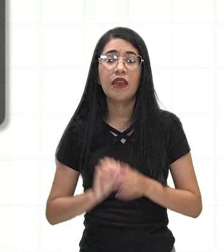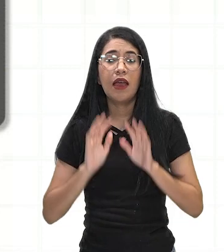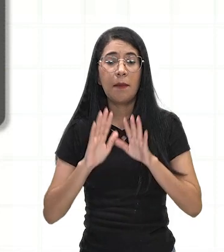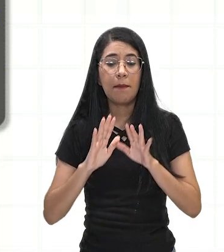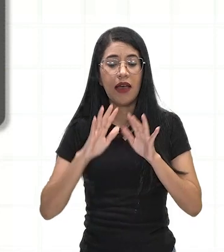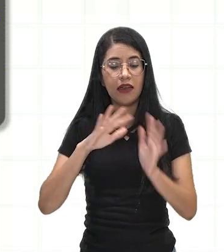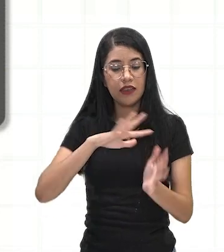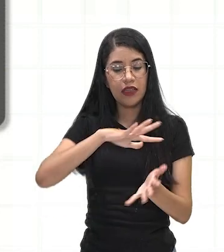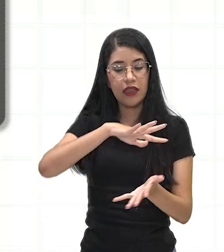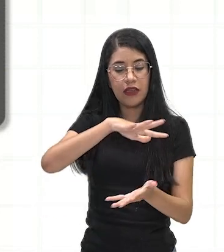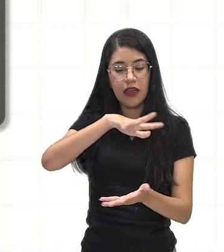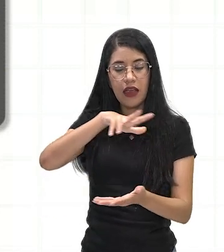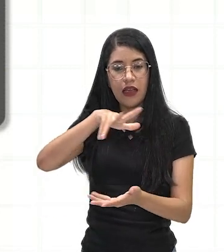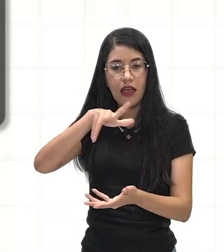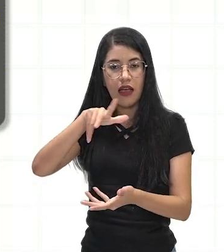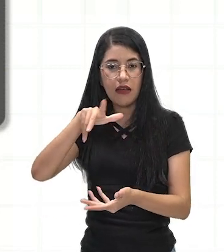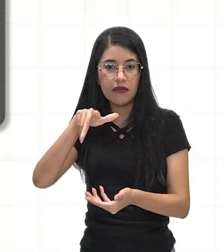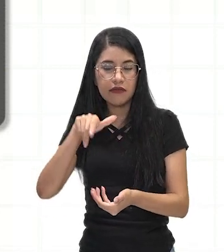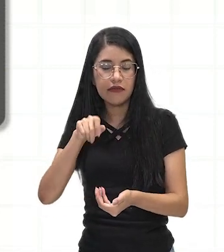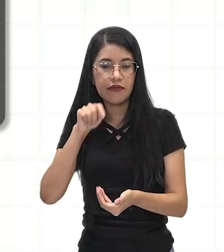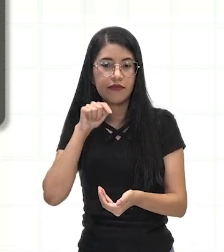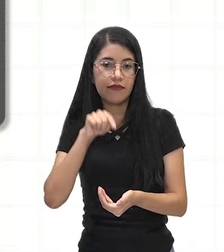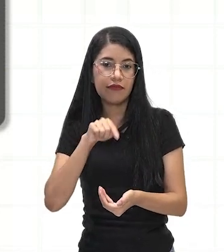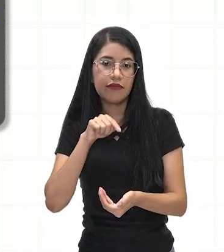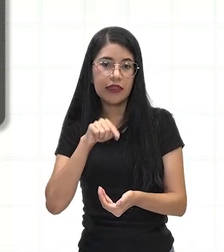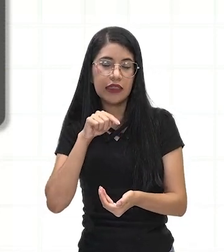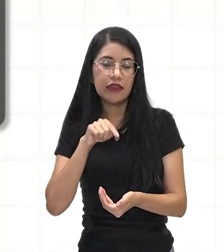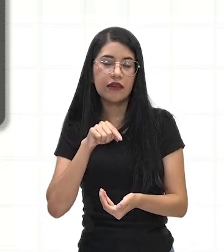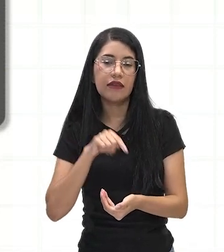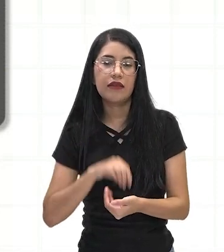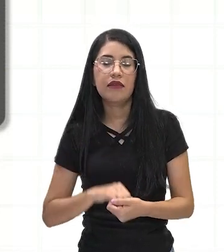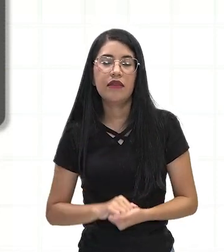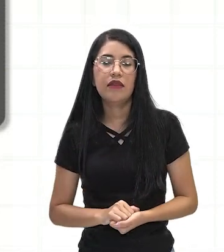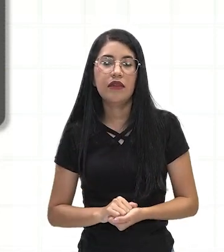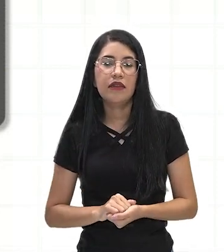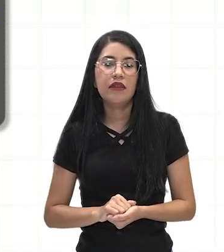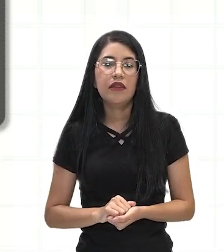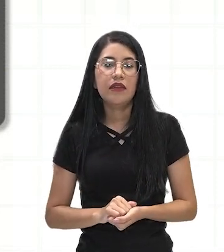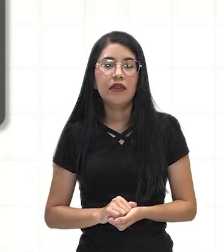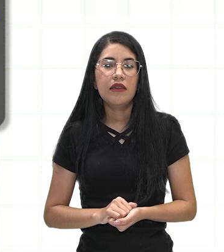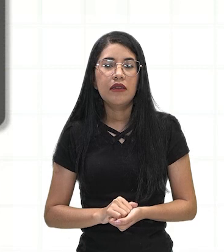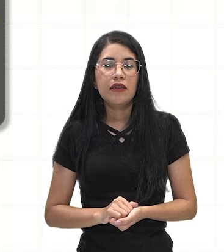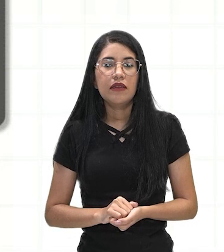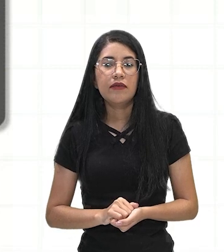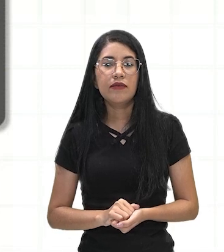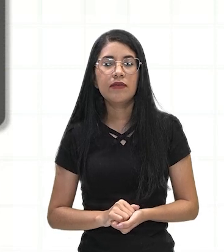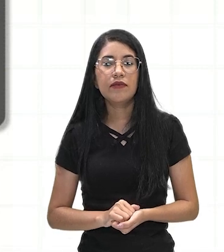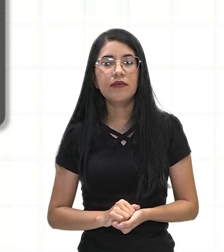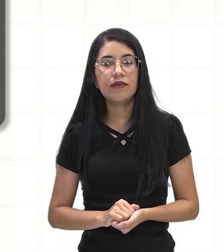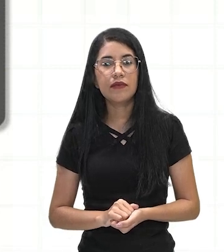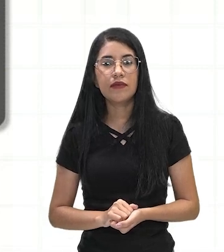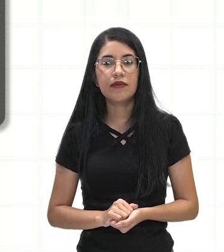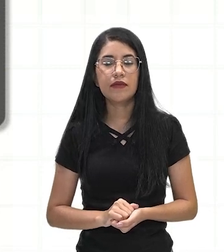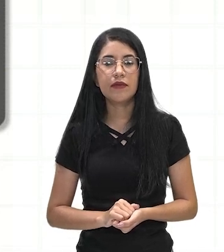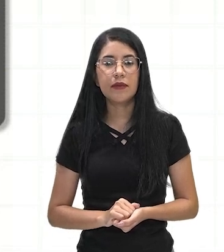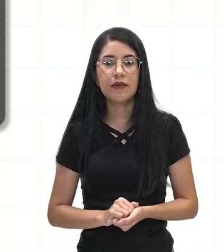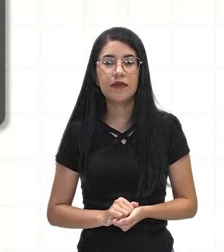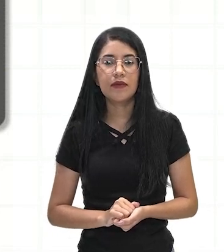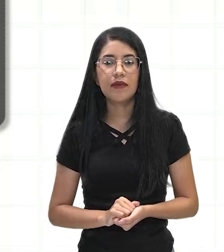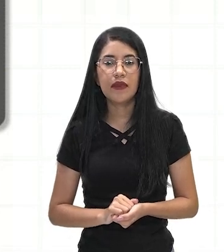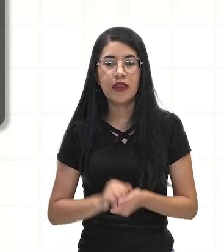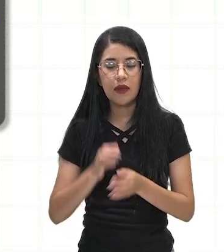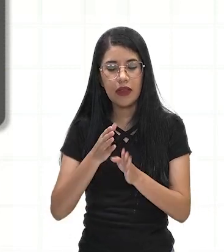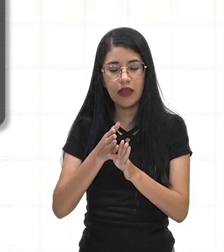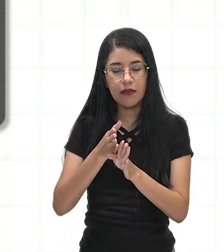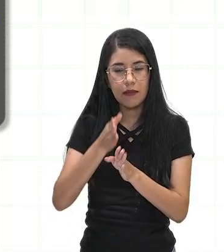no meio, nós vamos ter a Terra, né? A Terra está aqui no meio e ela está fazendo